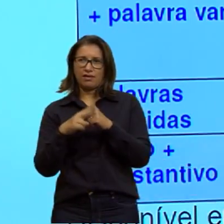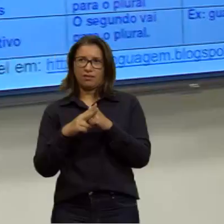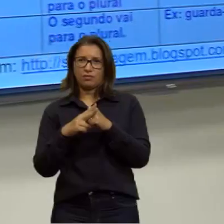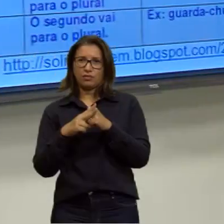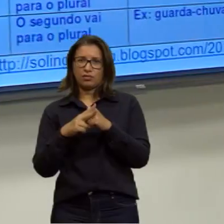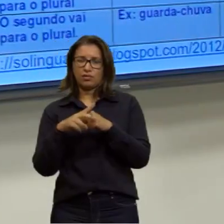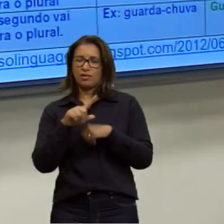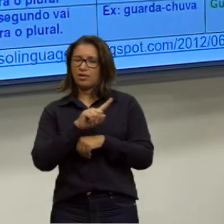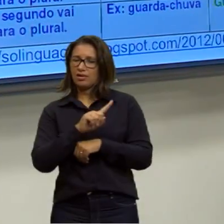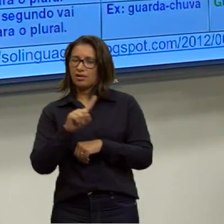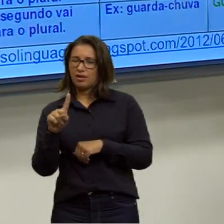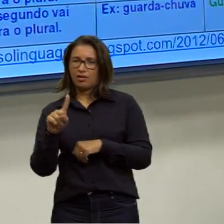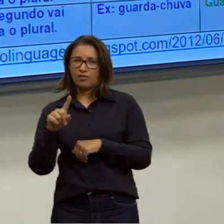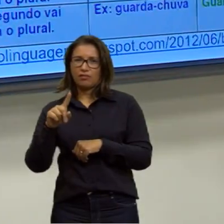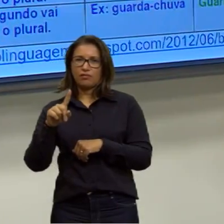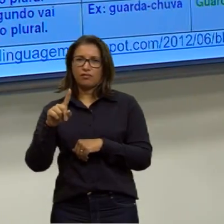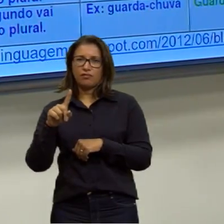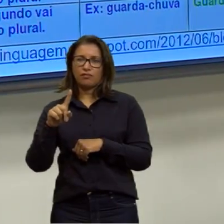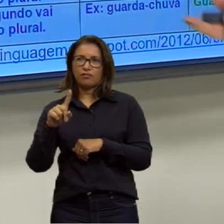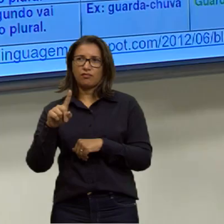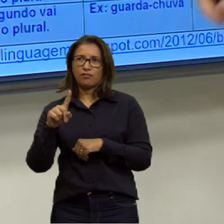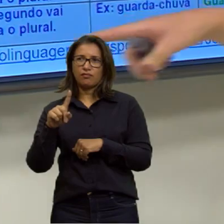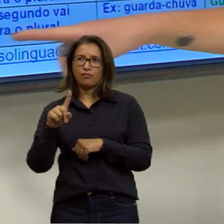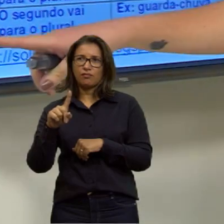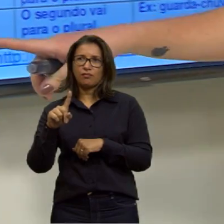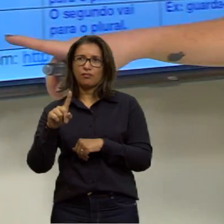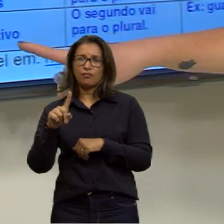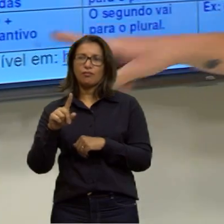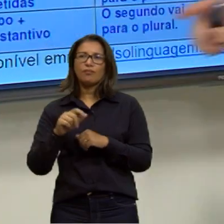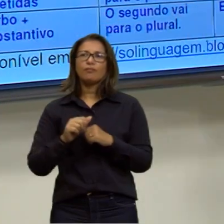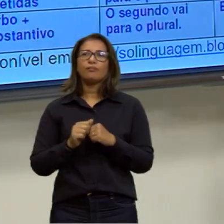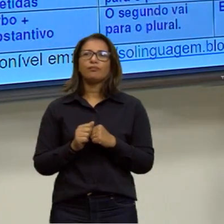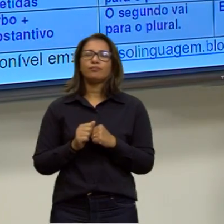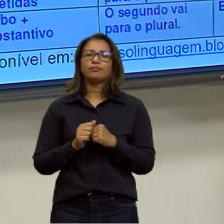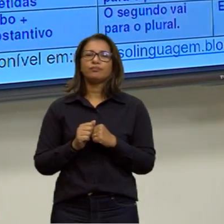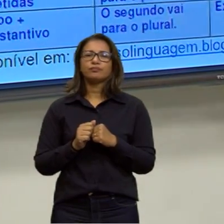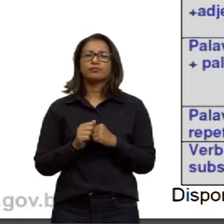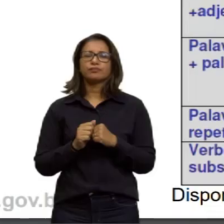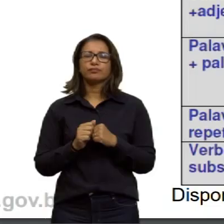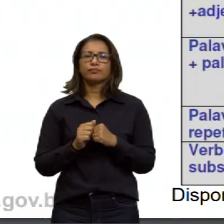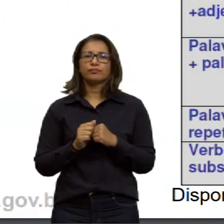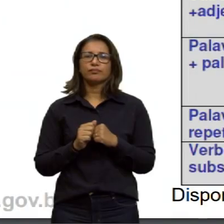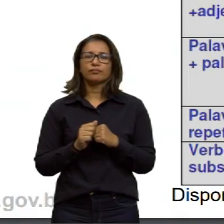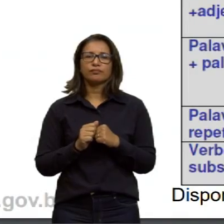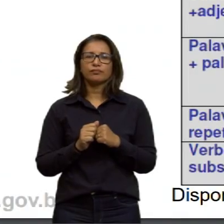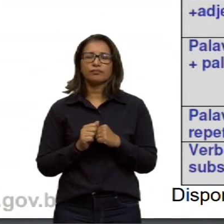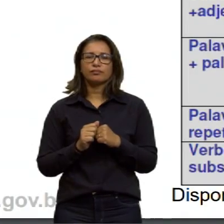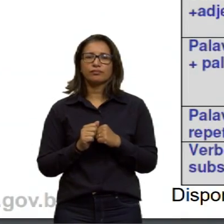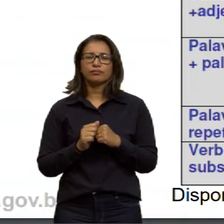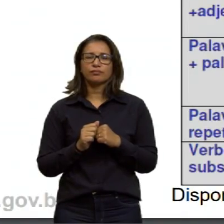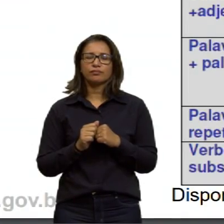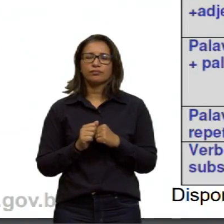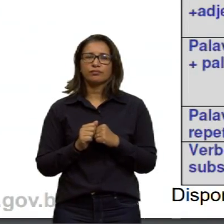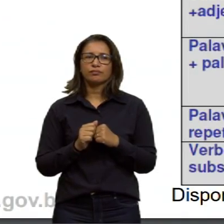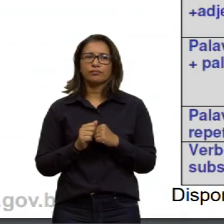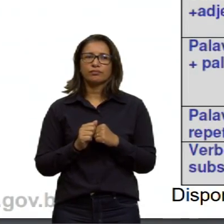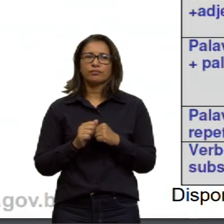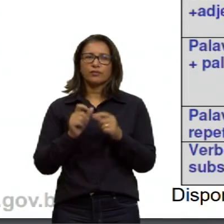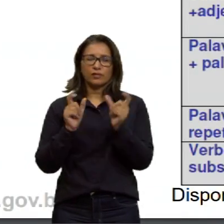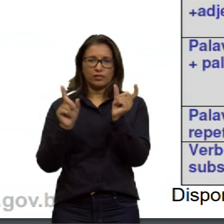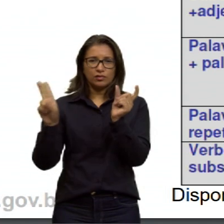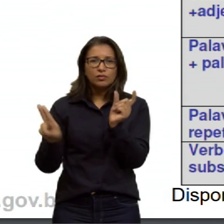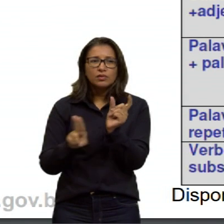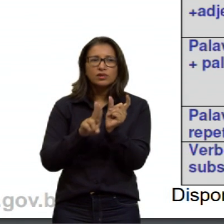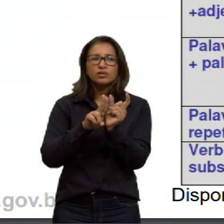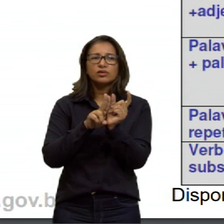não vai ir para o plural se verbo não vai para o plural eu só vou no plural meu substantivo porque substantivo faço plural eu